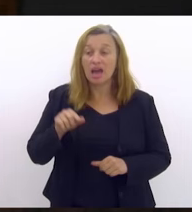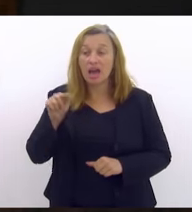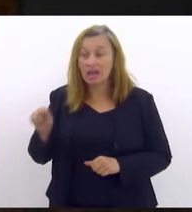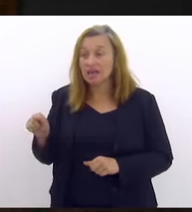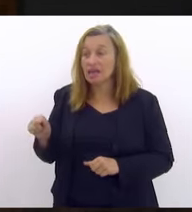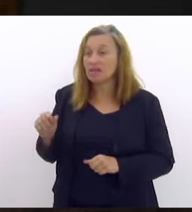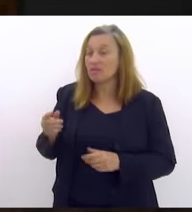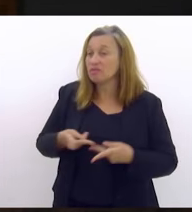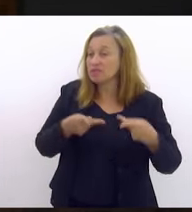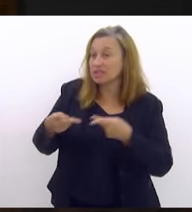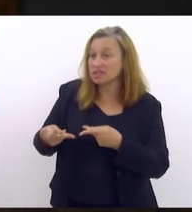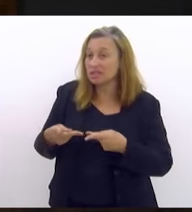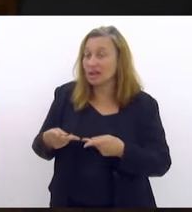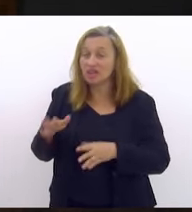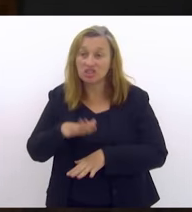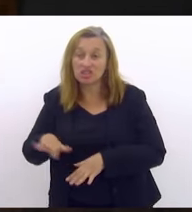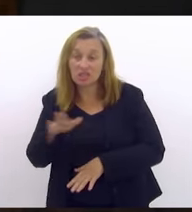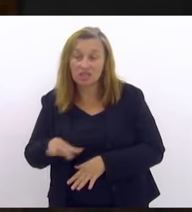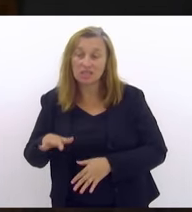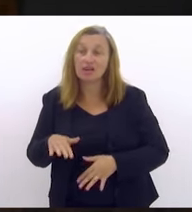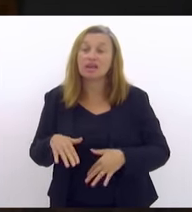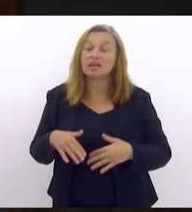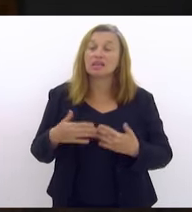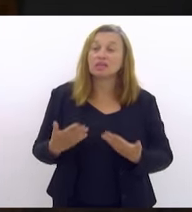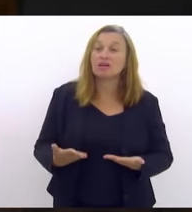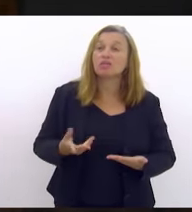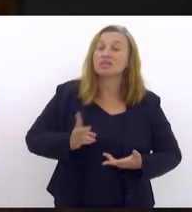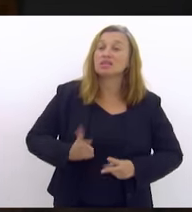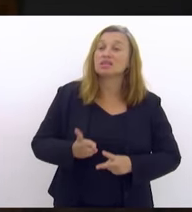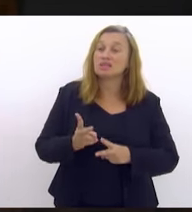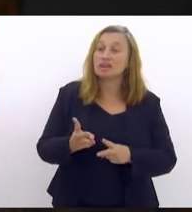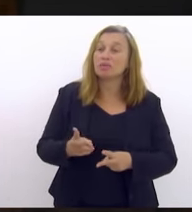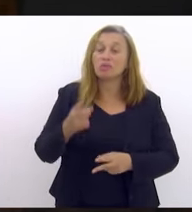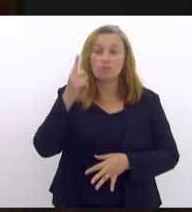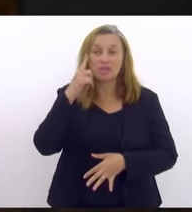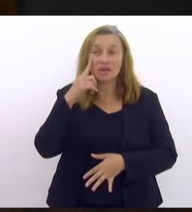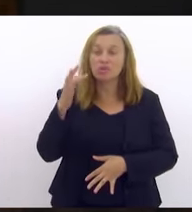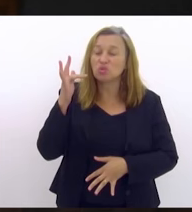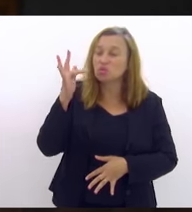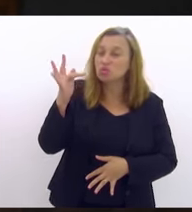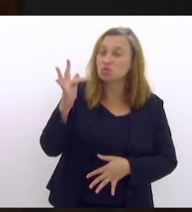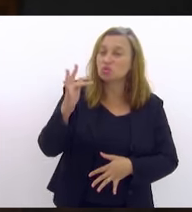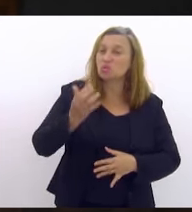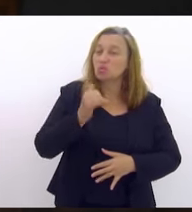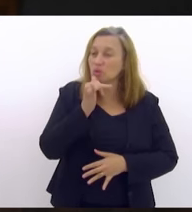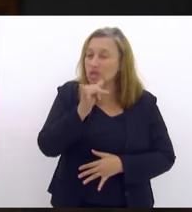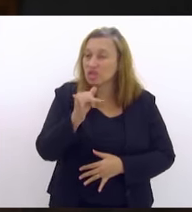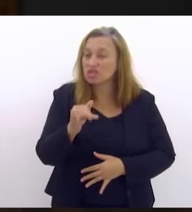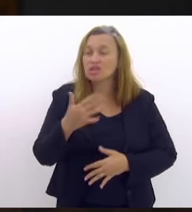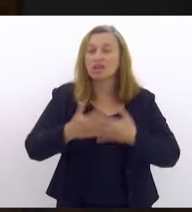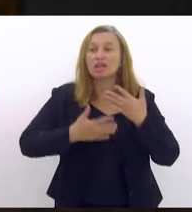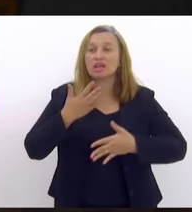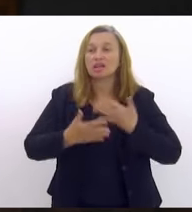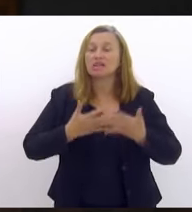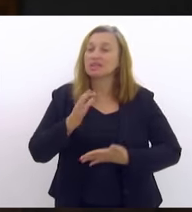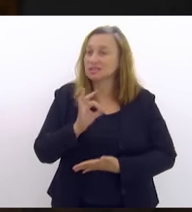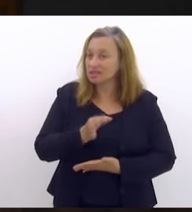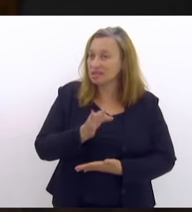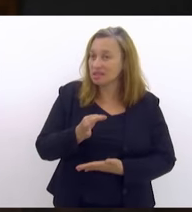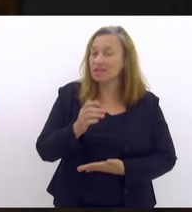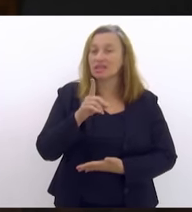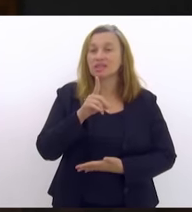vamos visitar as crianças. Então, assim, sempre com a expectativa, né, com aquela energia, aquela alegria, que de fato,